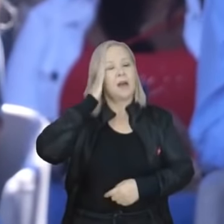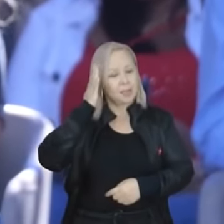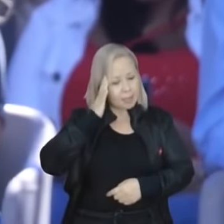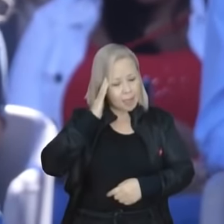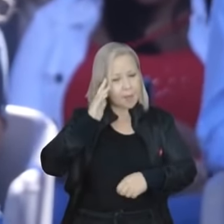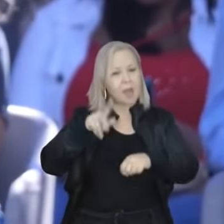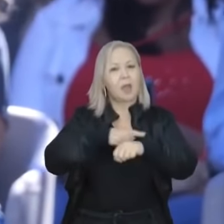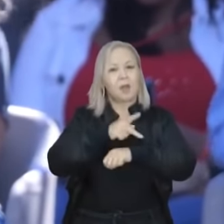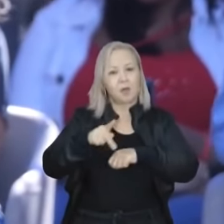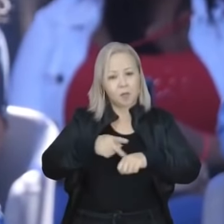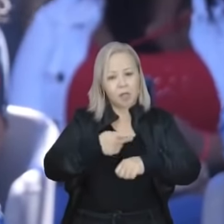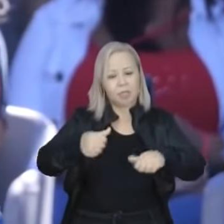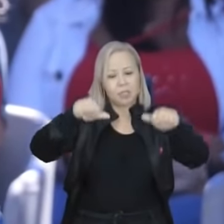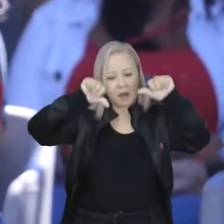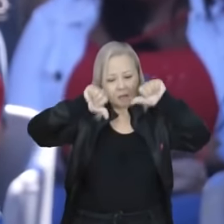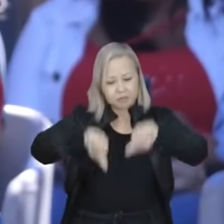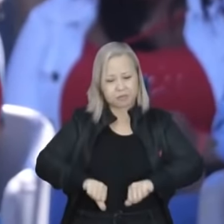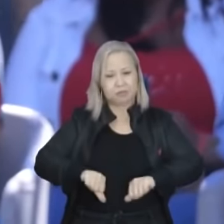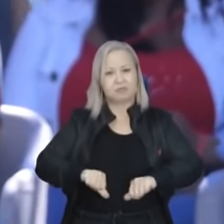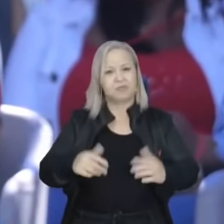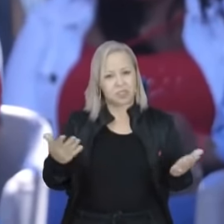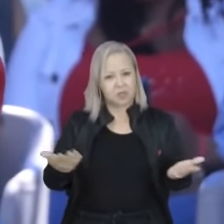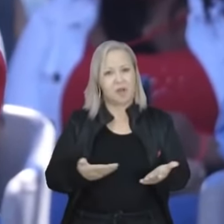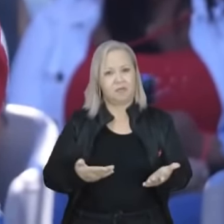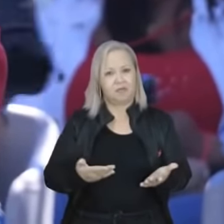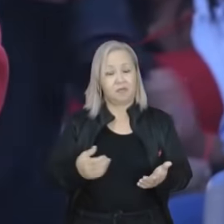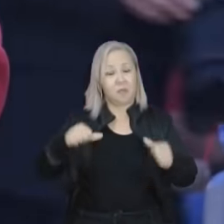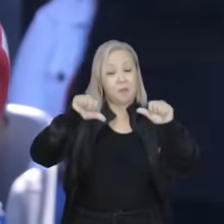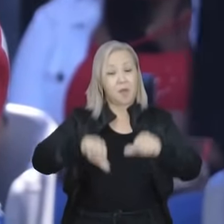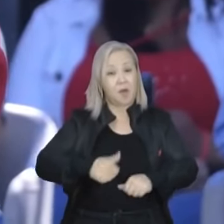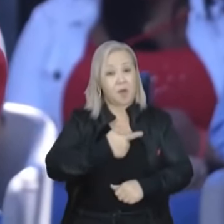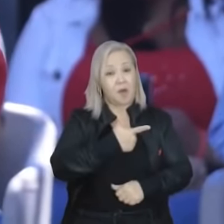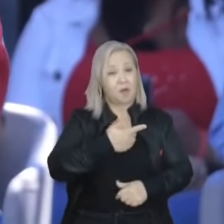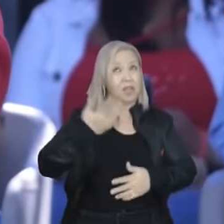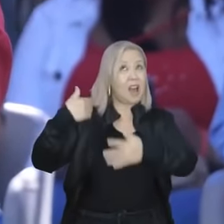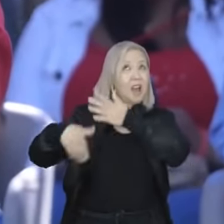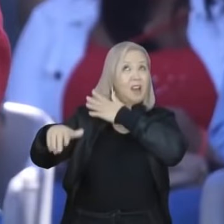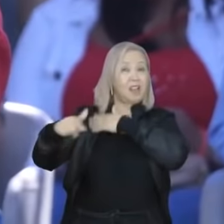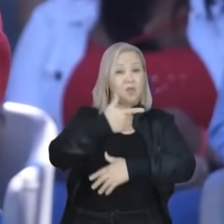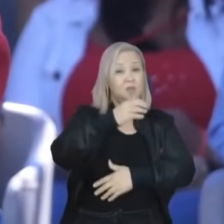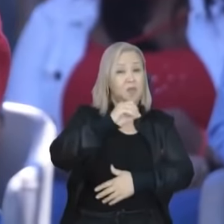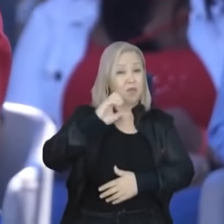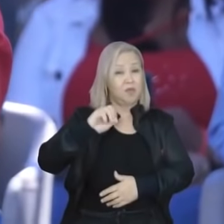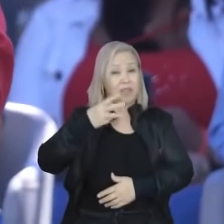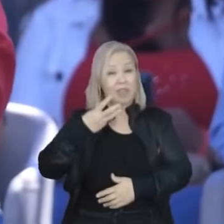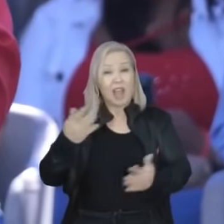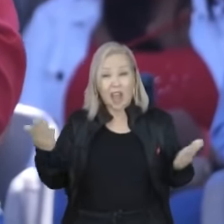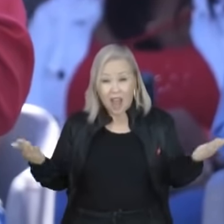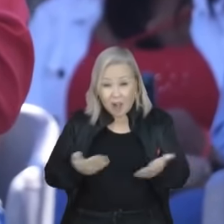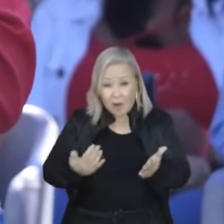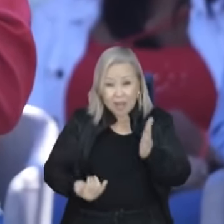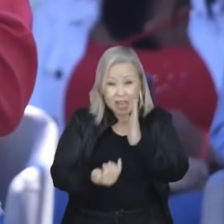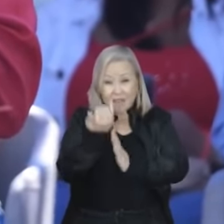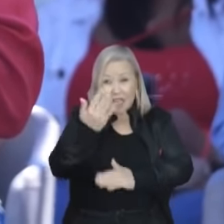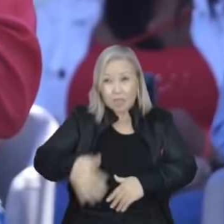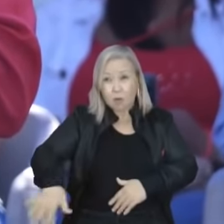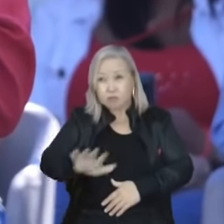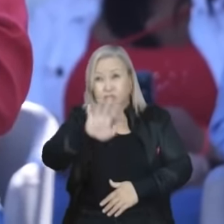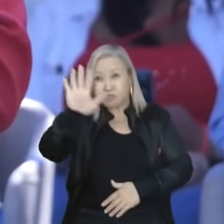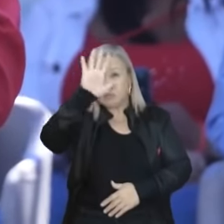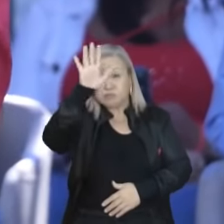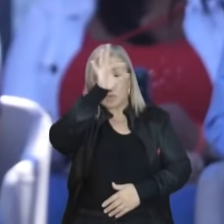pegamos em 2003, a inflação está maior, a taxa de juros está maior, o